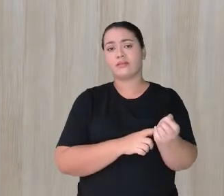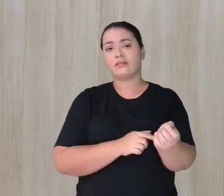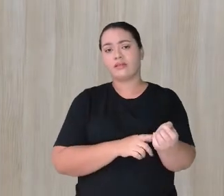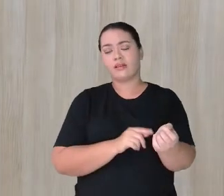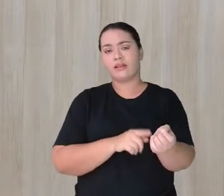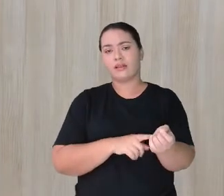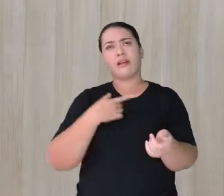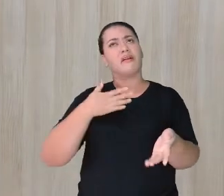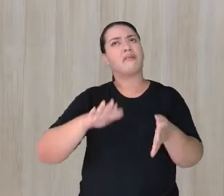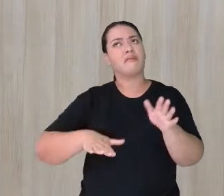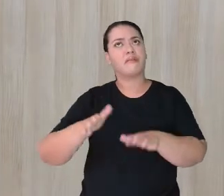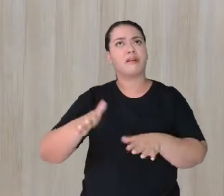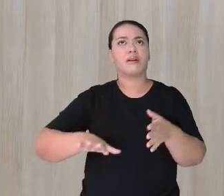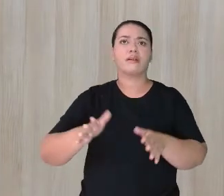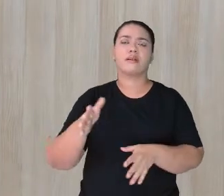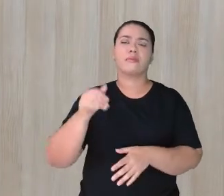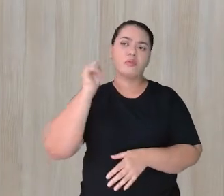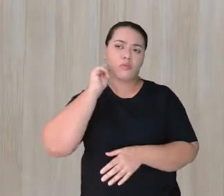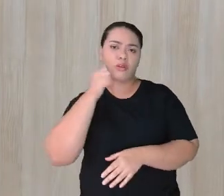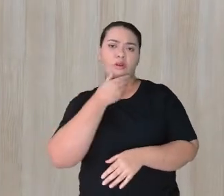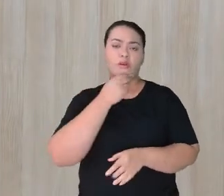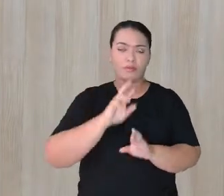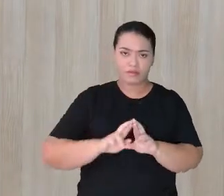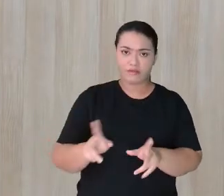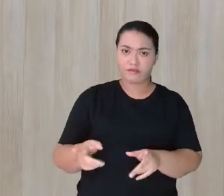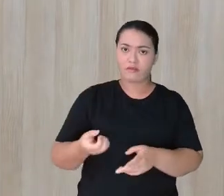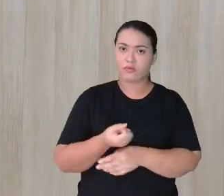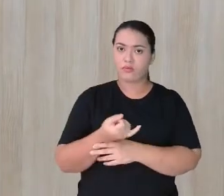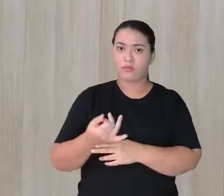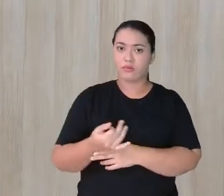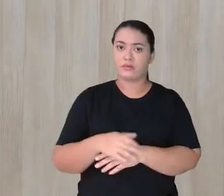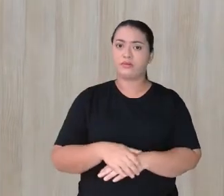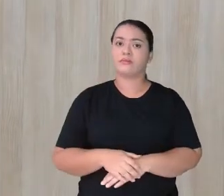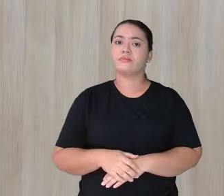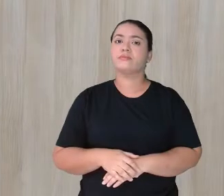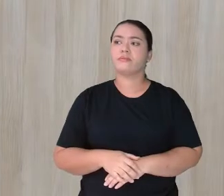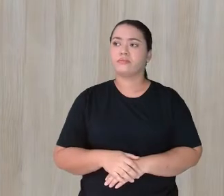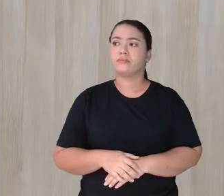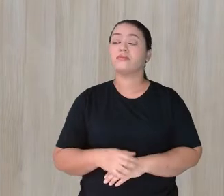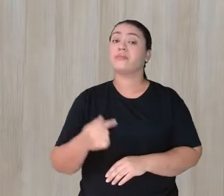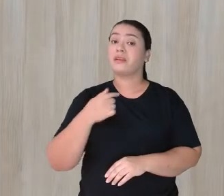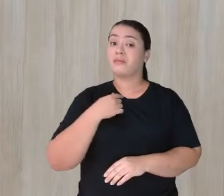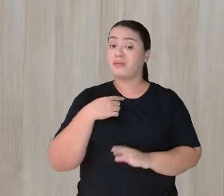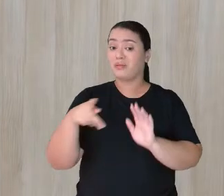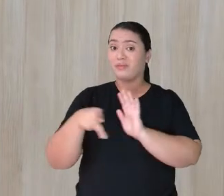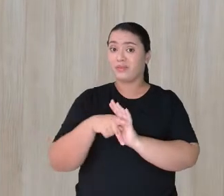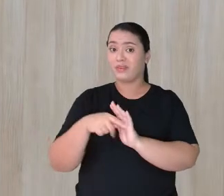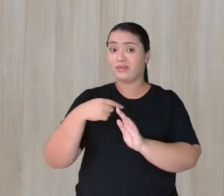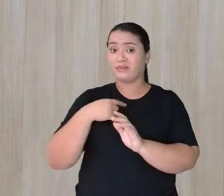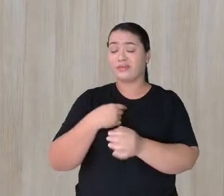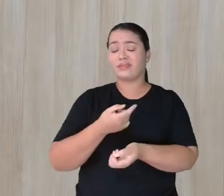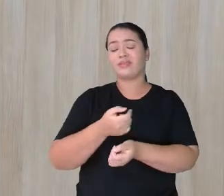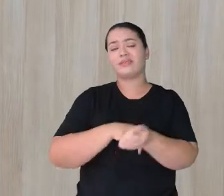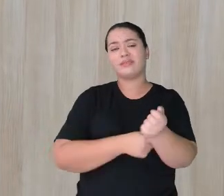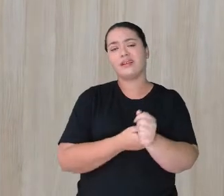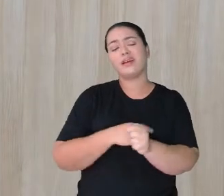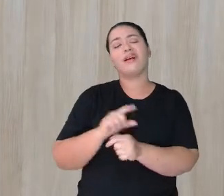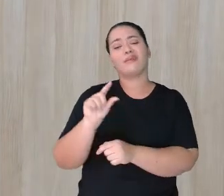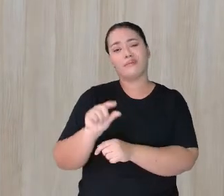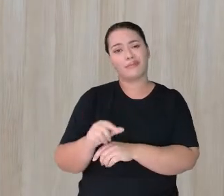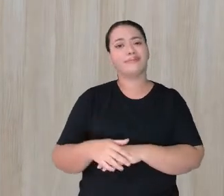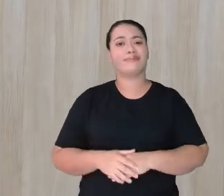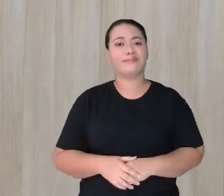que varia muito de a mulher e o homem, né, a quantidade. O meu sempre, minhas hemácias, minhas hemoglobinas são baixas, viu,